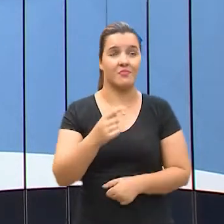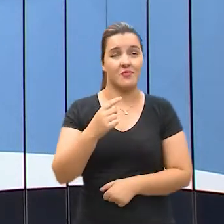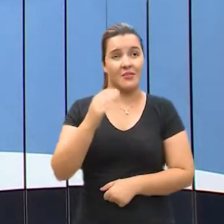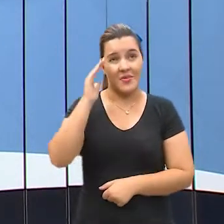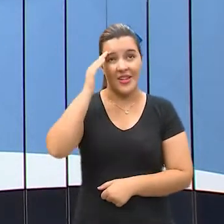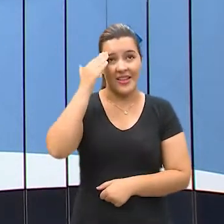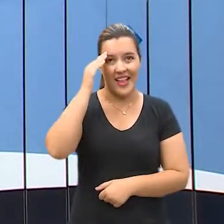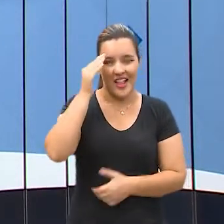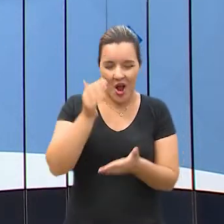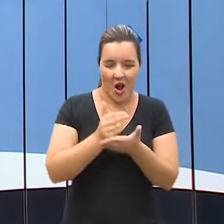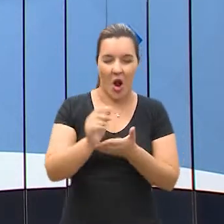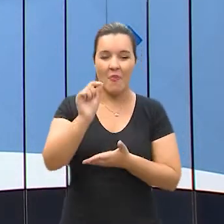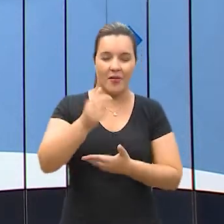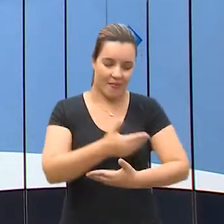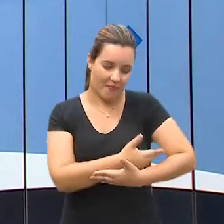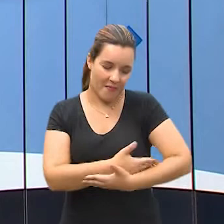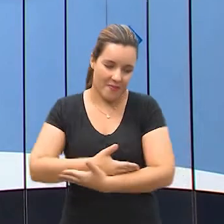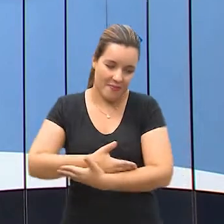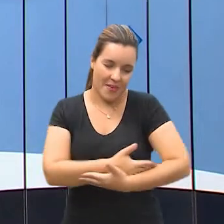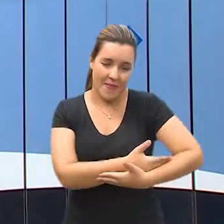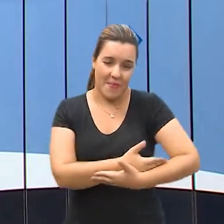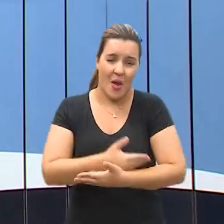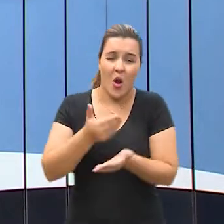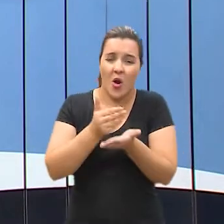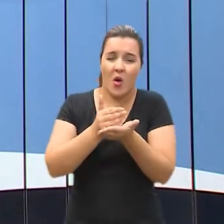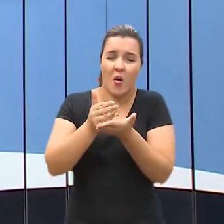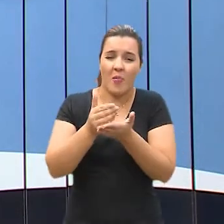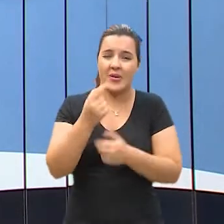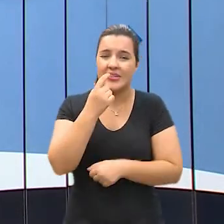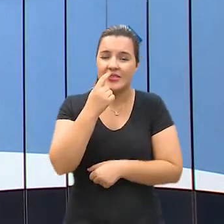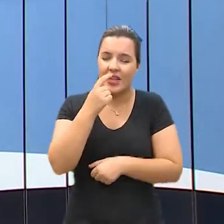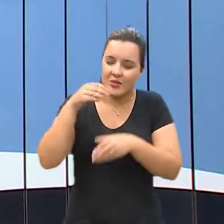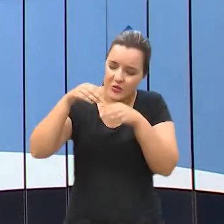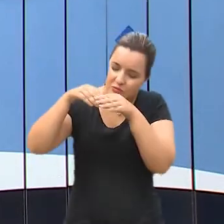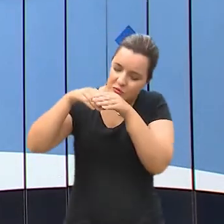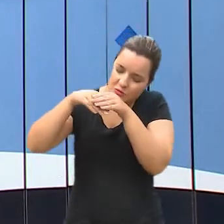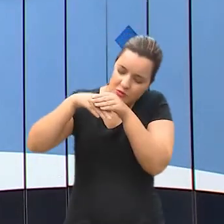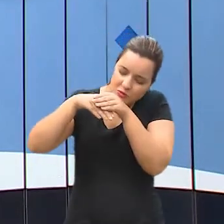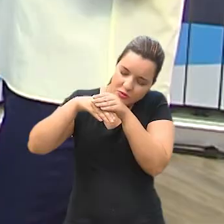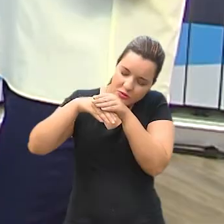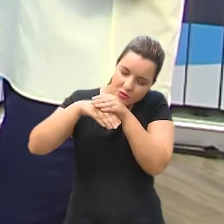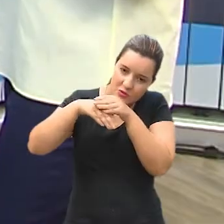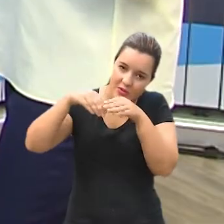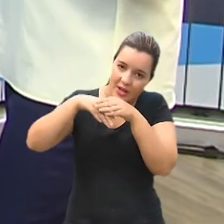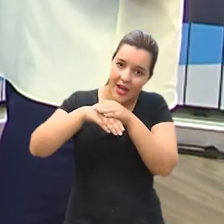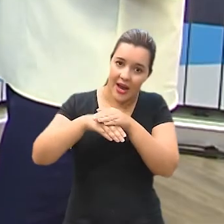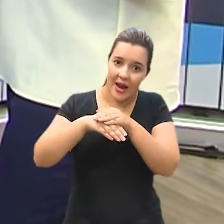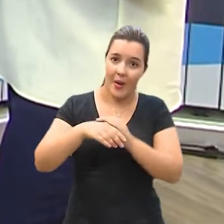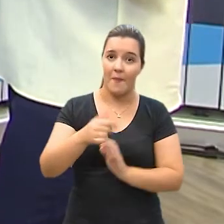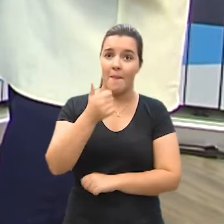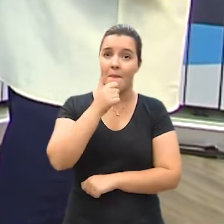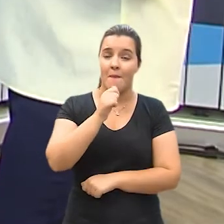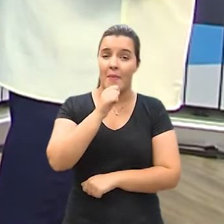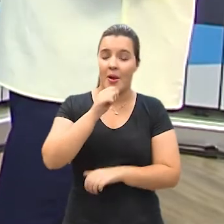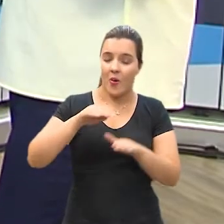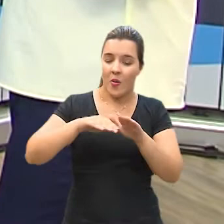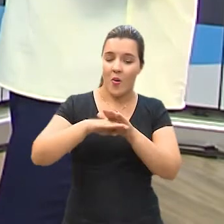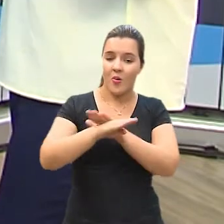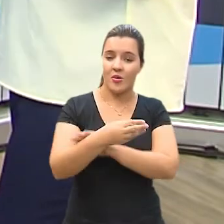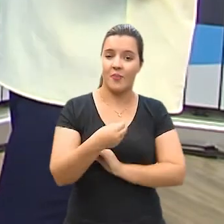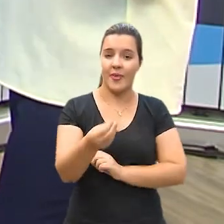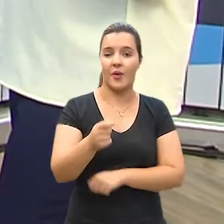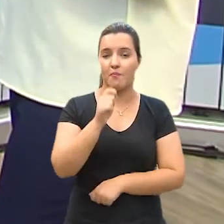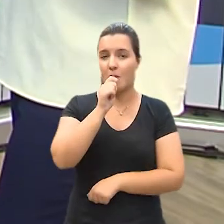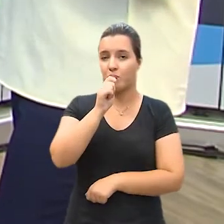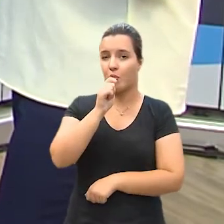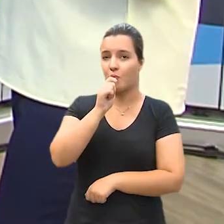os bebês, por exemplo, né? Quando a criança pequenininha, as mães têm mania de dar chupeta. Alguns dizem que